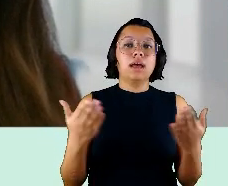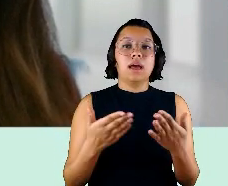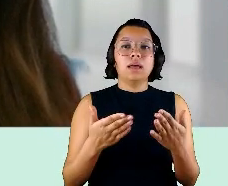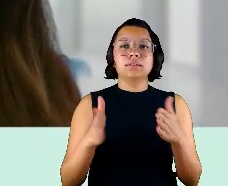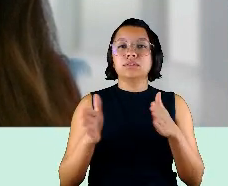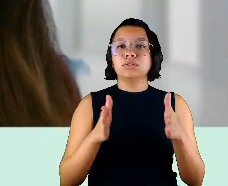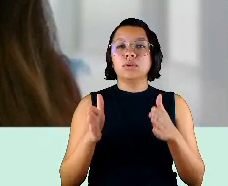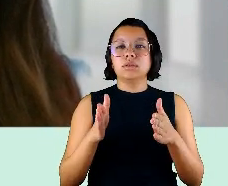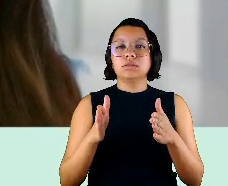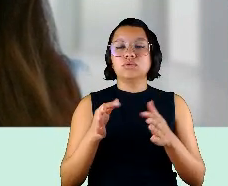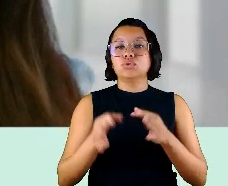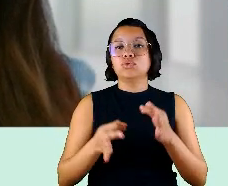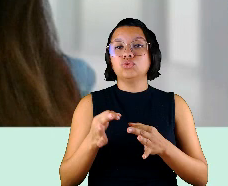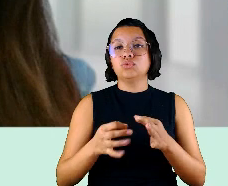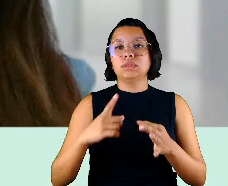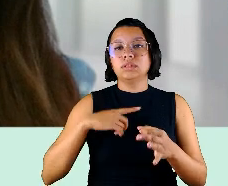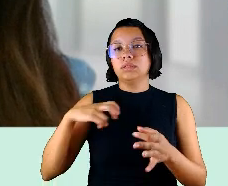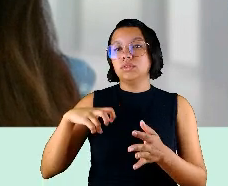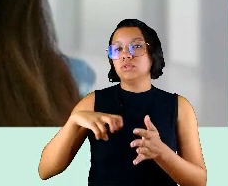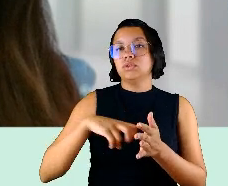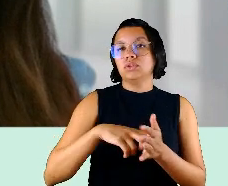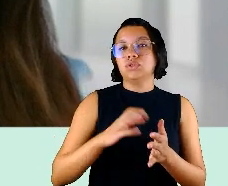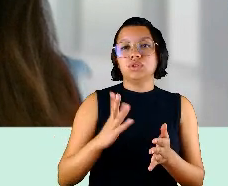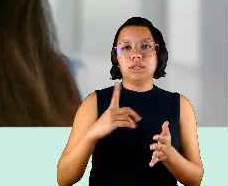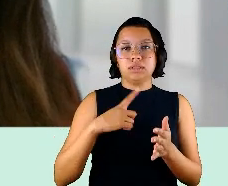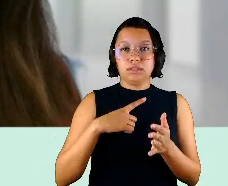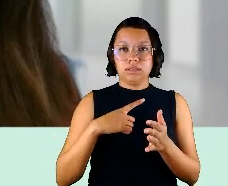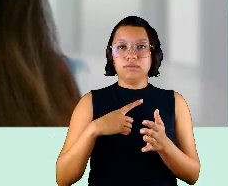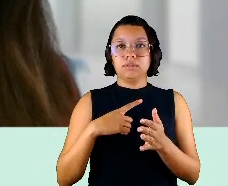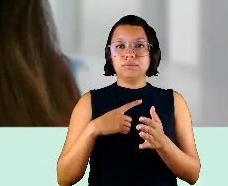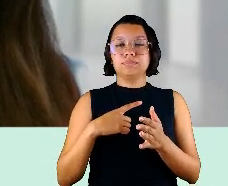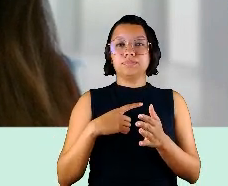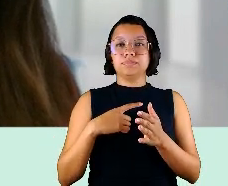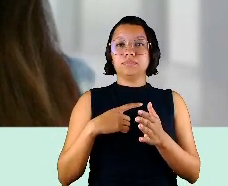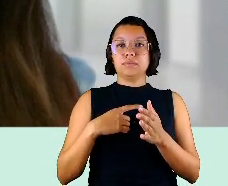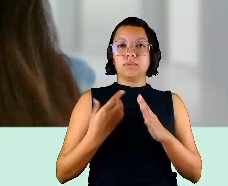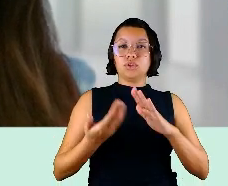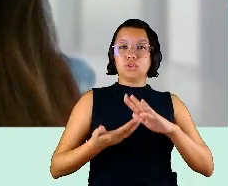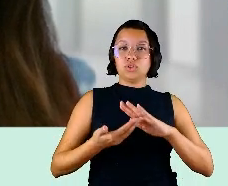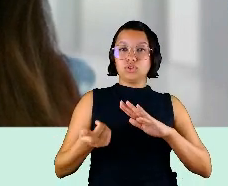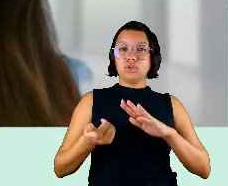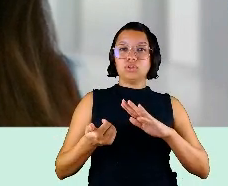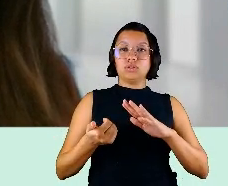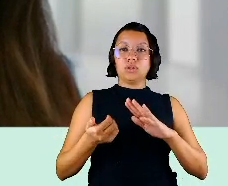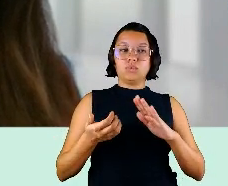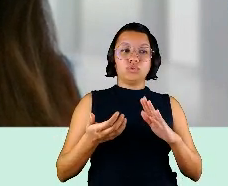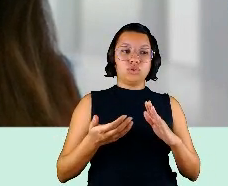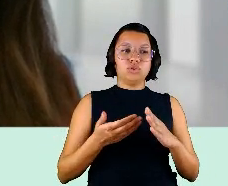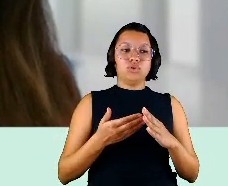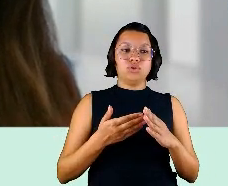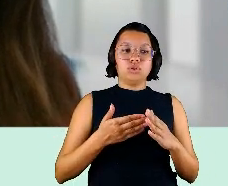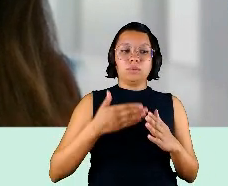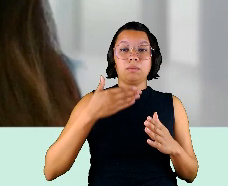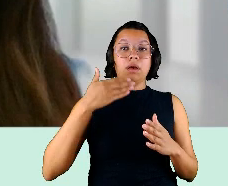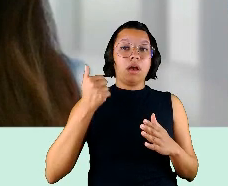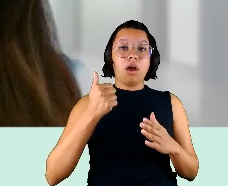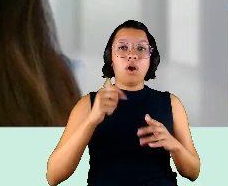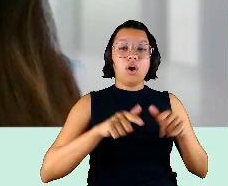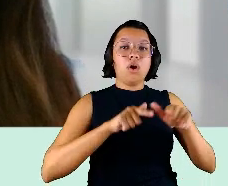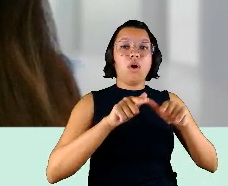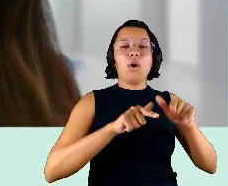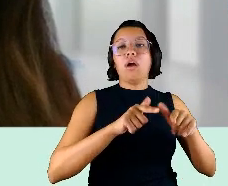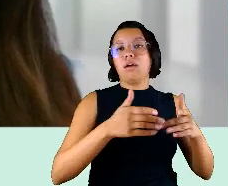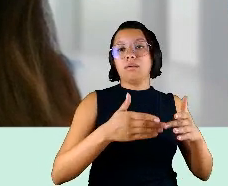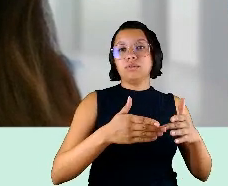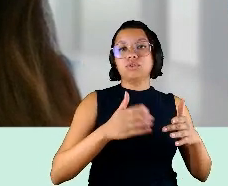do juiz que sofreu penalidade, a gente já tem previsão até na remoção e promoção, né? Nós já temos isso já em resoluções